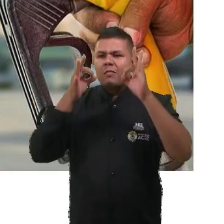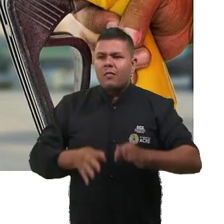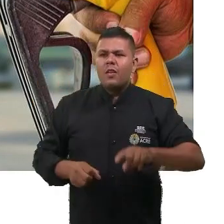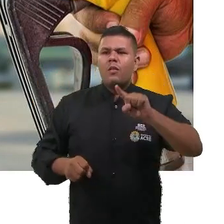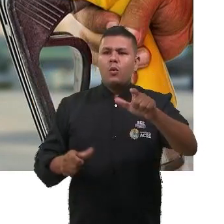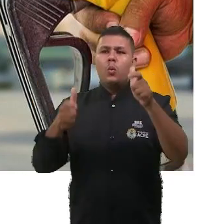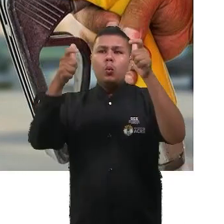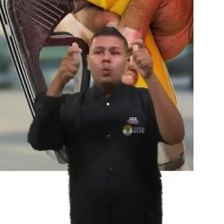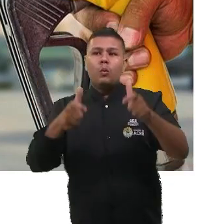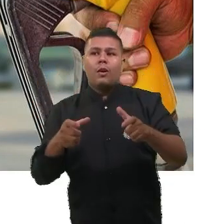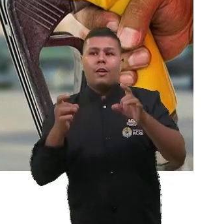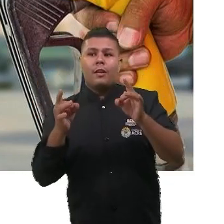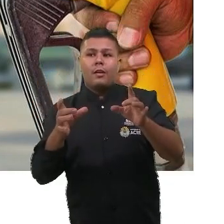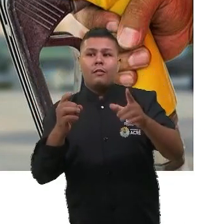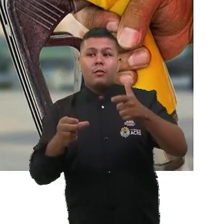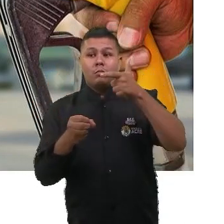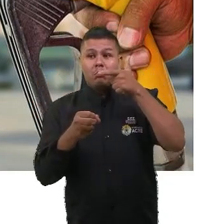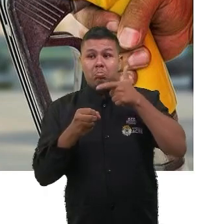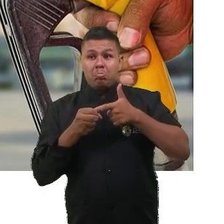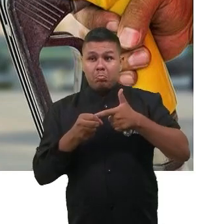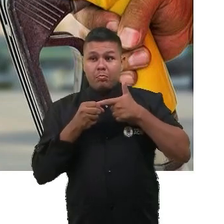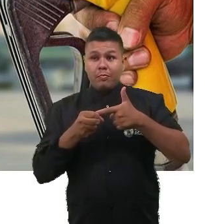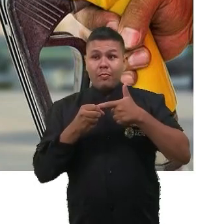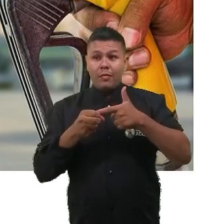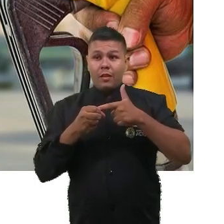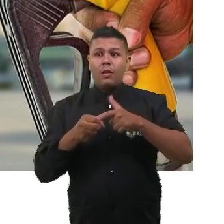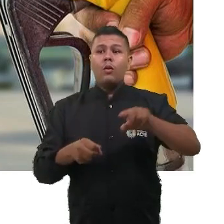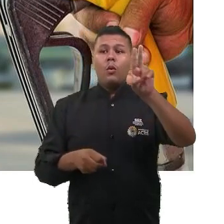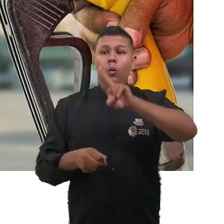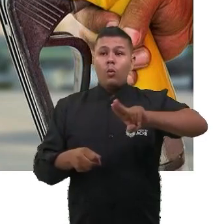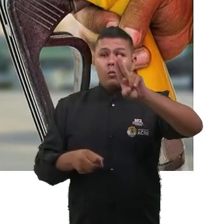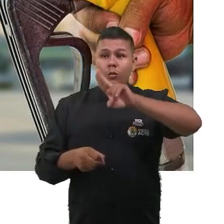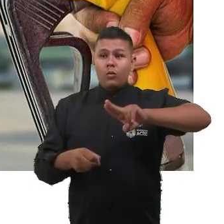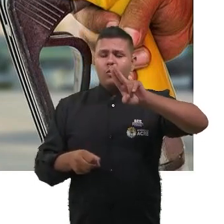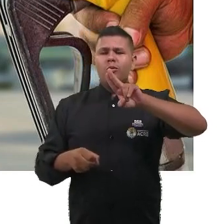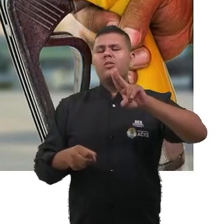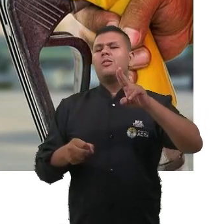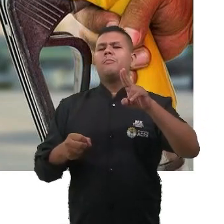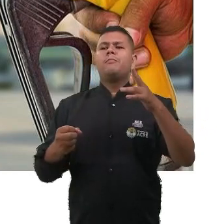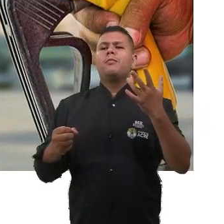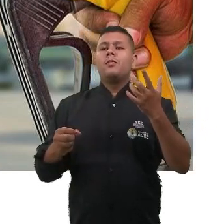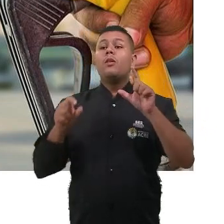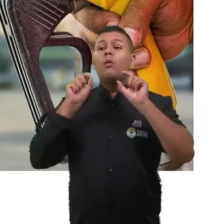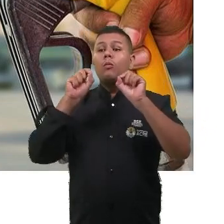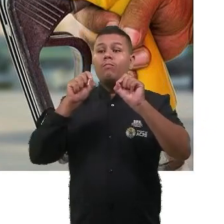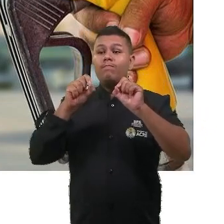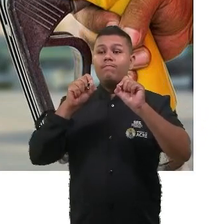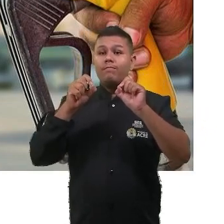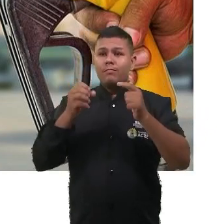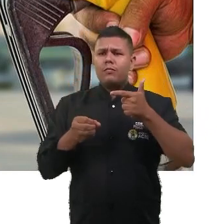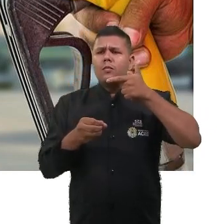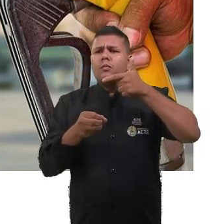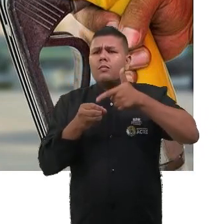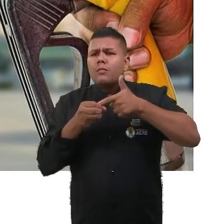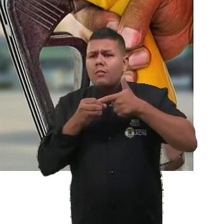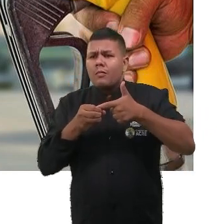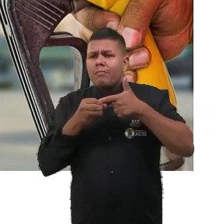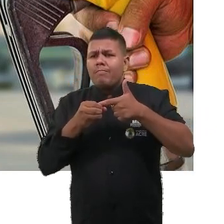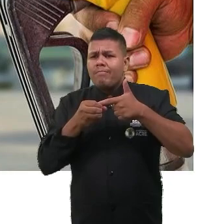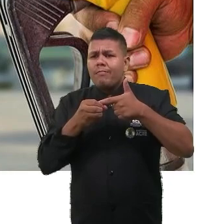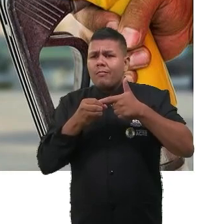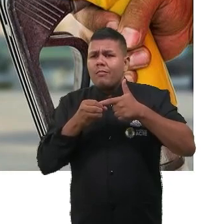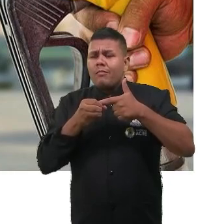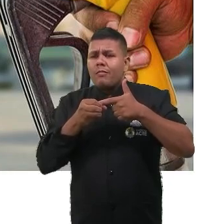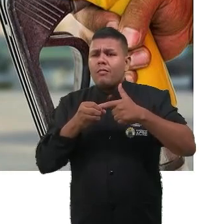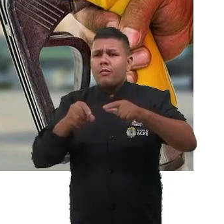de combustível. E lá, o combustível mais utilizado, sem dúvida, é a gasolina. Pessoal, a gasolina, ela é